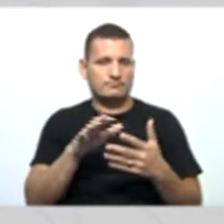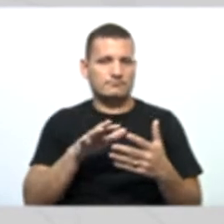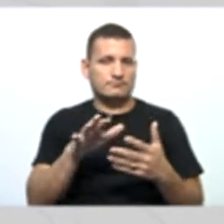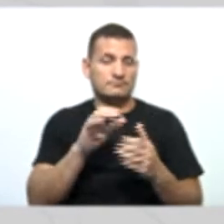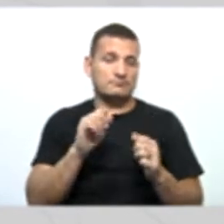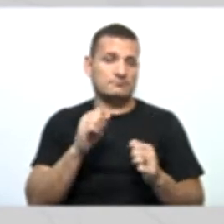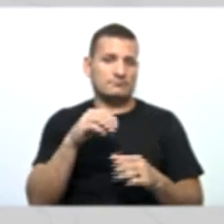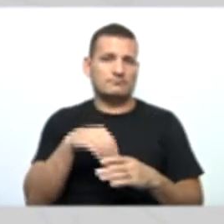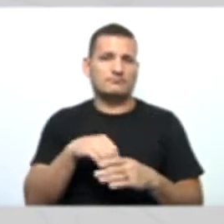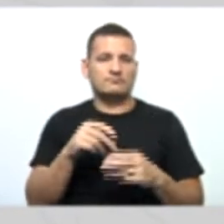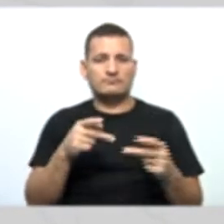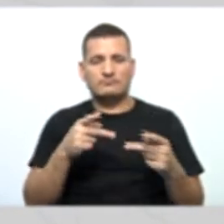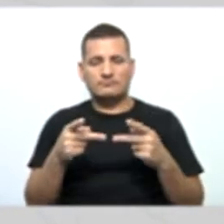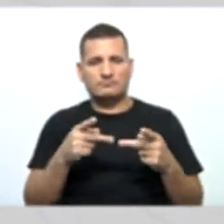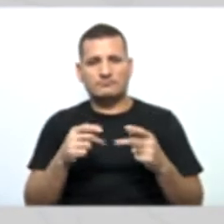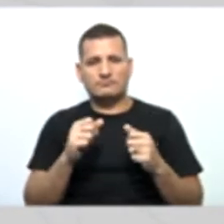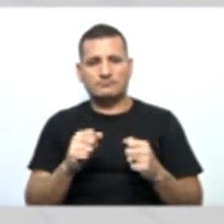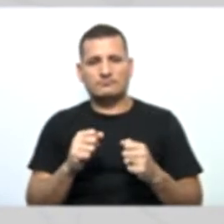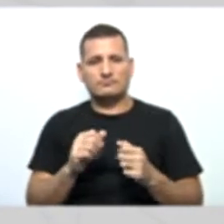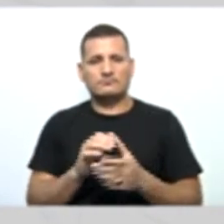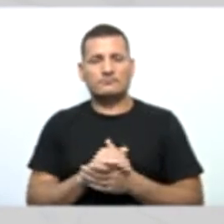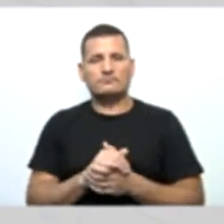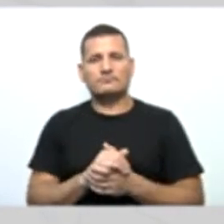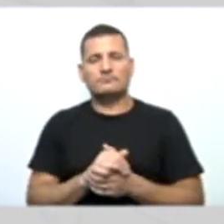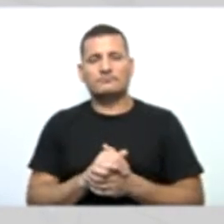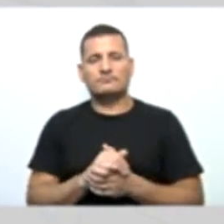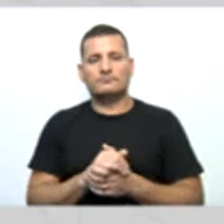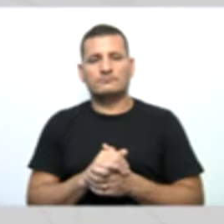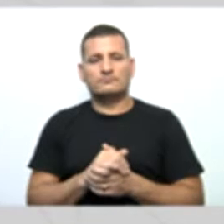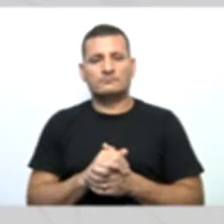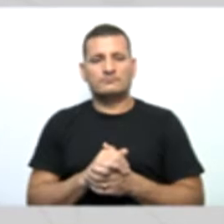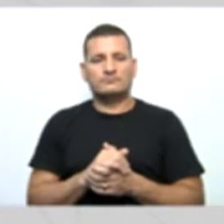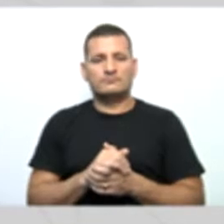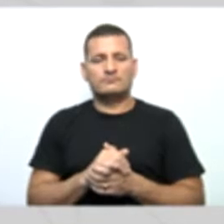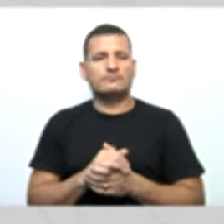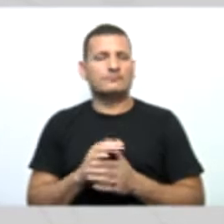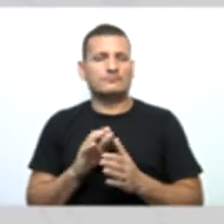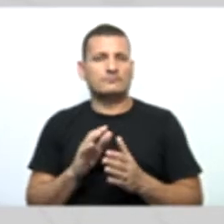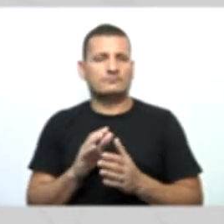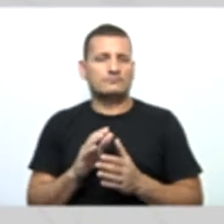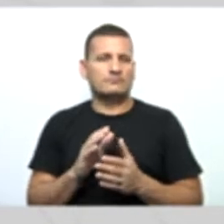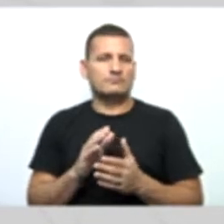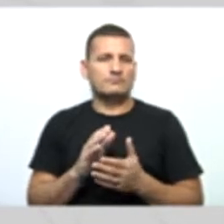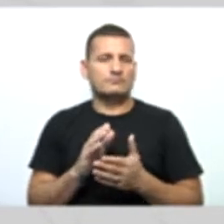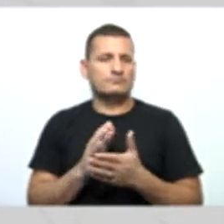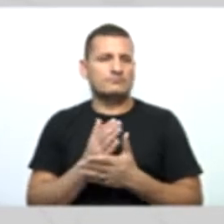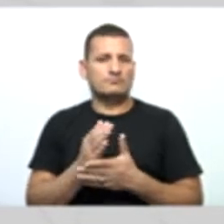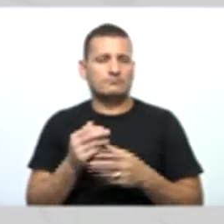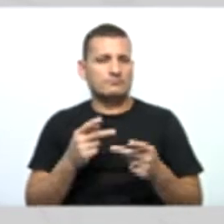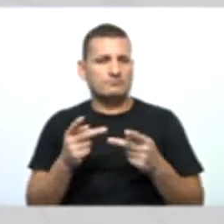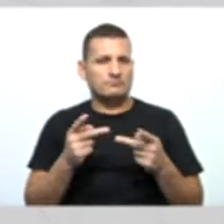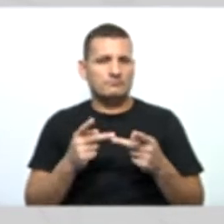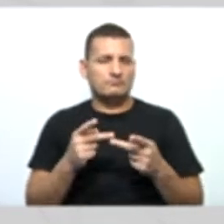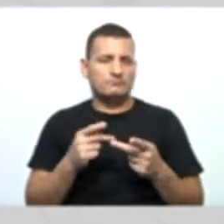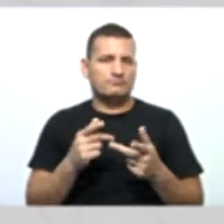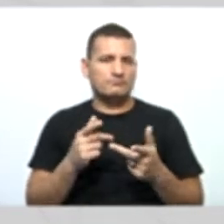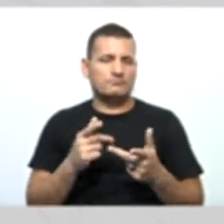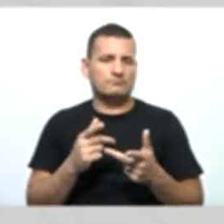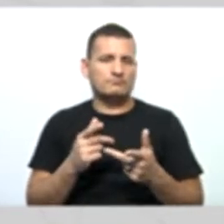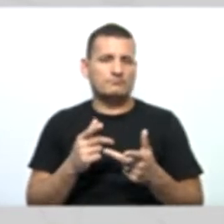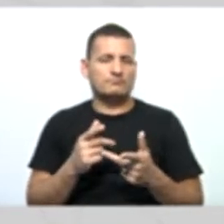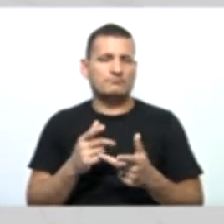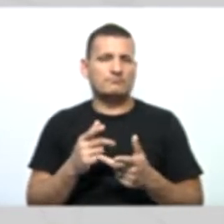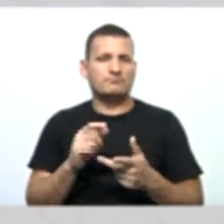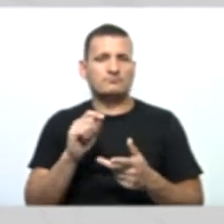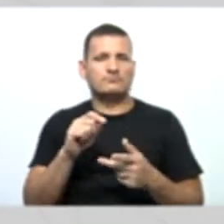projeto, certo? O que que acontece? Pode ter projeto aí pode ter projetos que é normal isso acontecer,